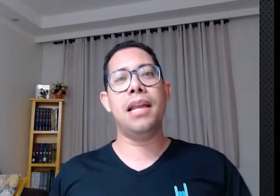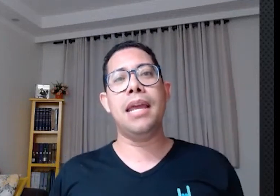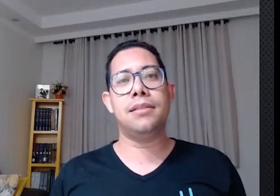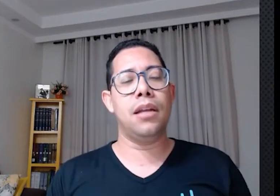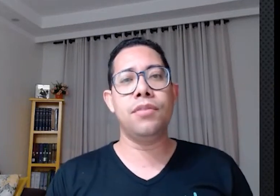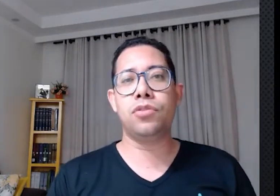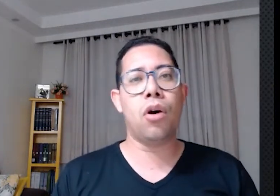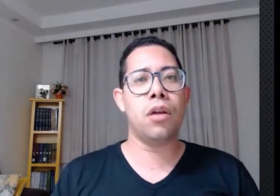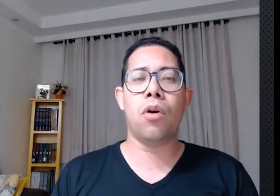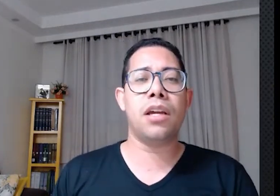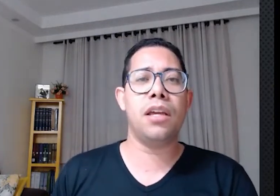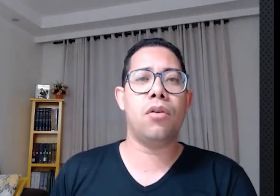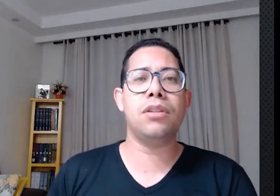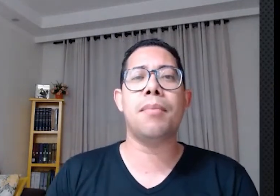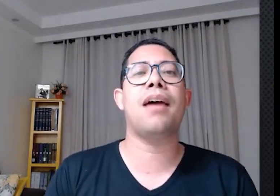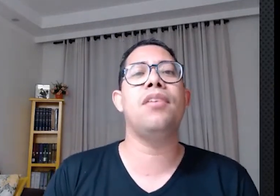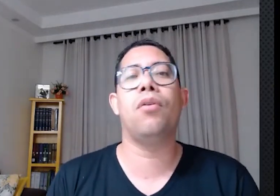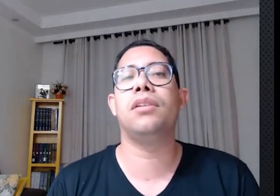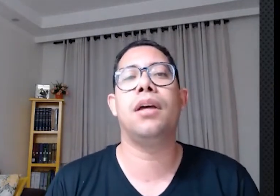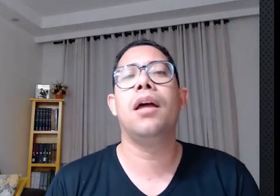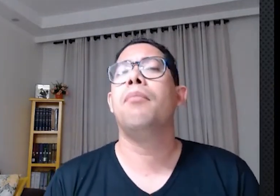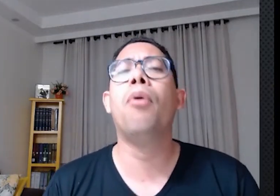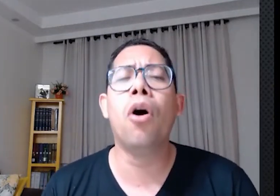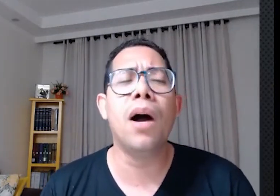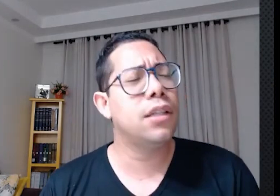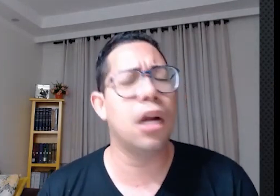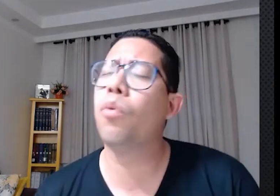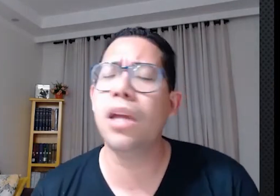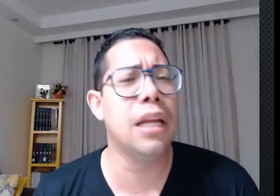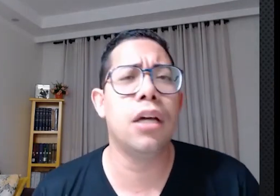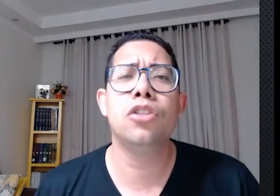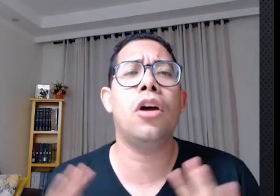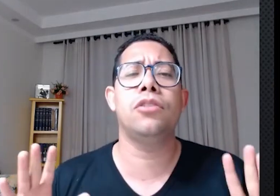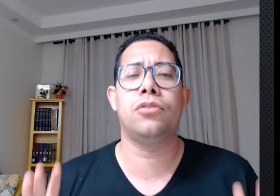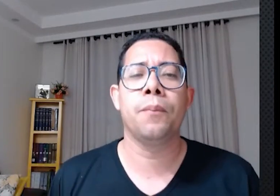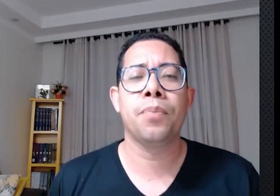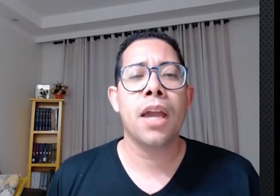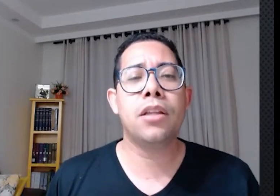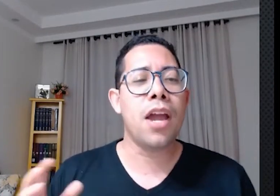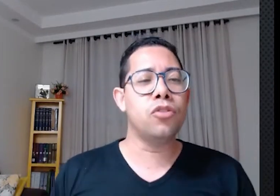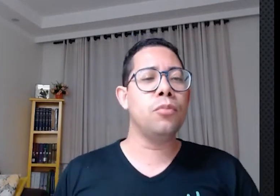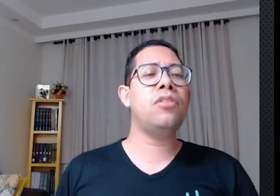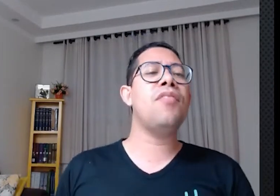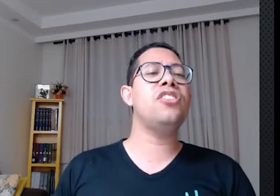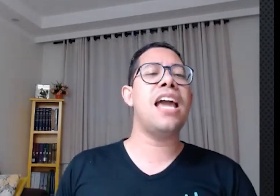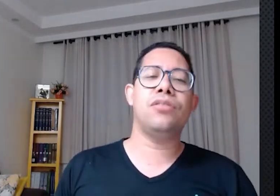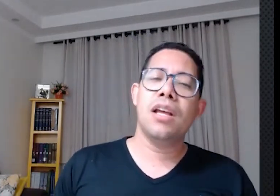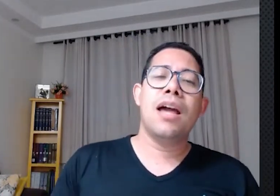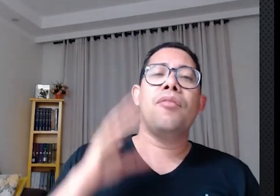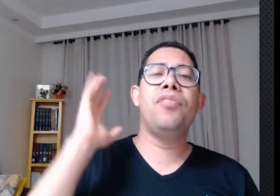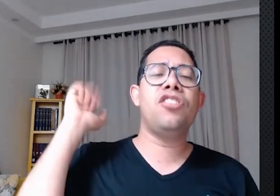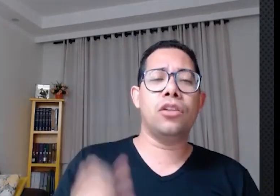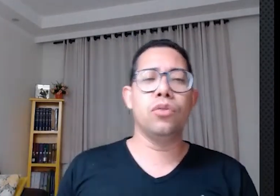que beleza, livro histórico, olha que coisa maravilhosa. Boa, tranquila, só isso. Então, o resumo dos